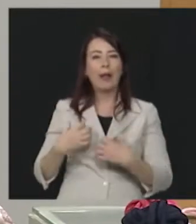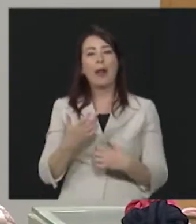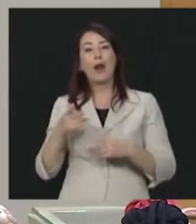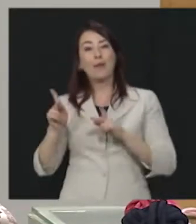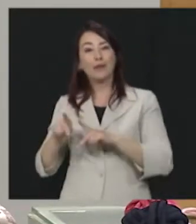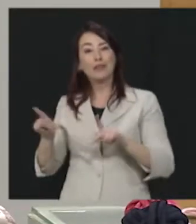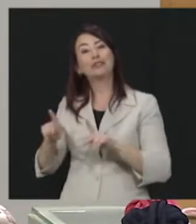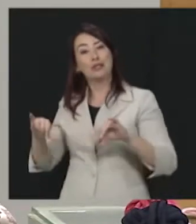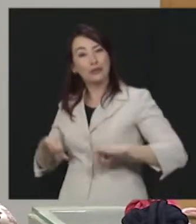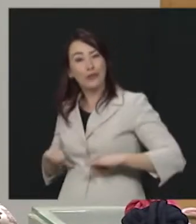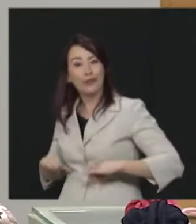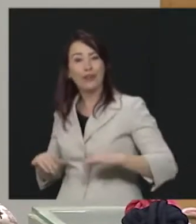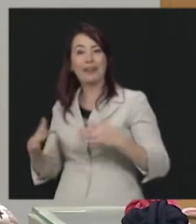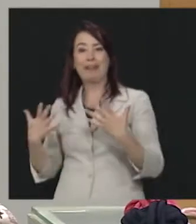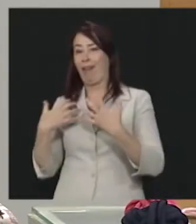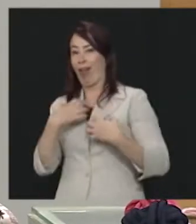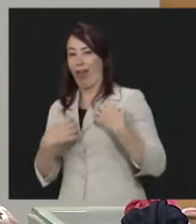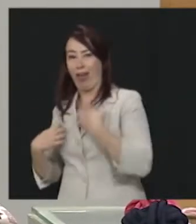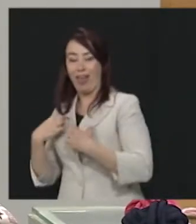sofriam porque